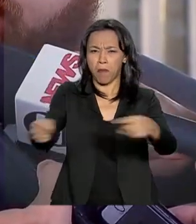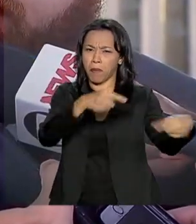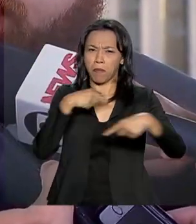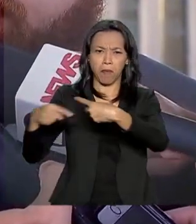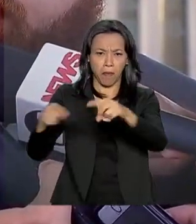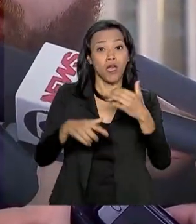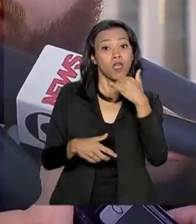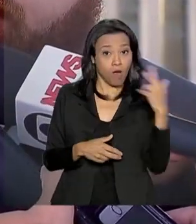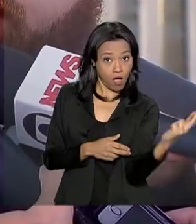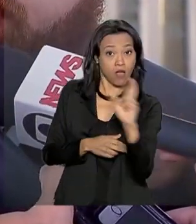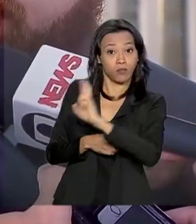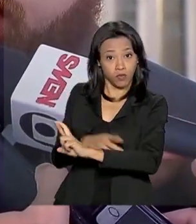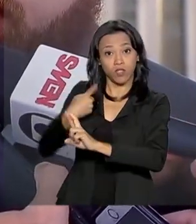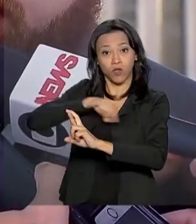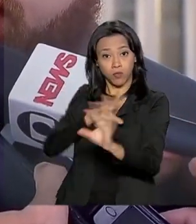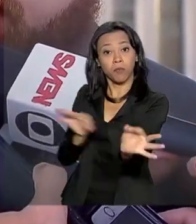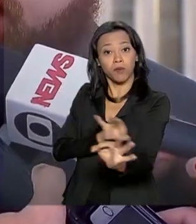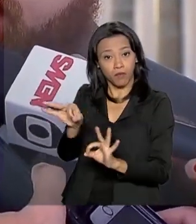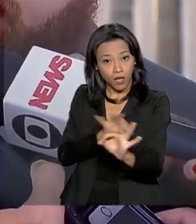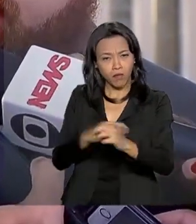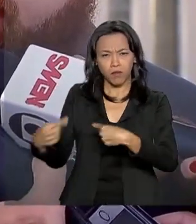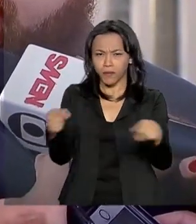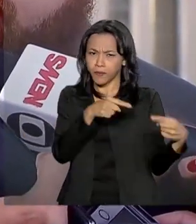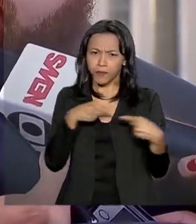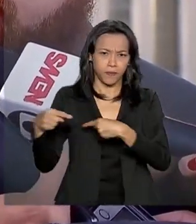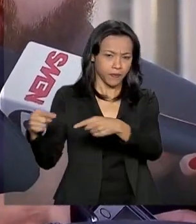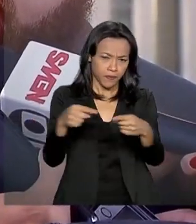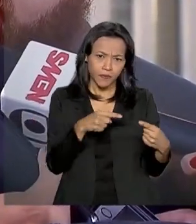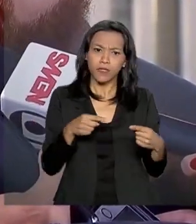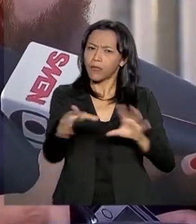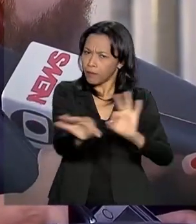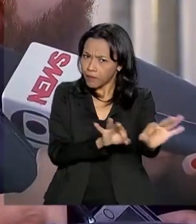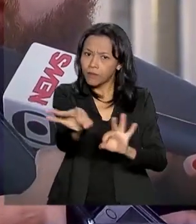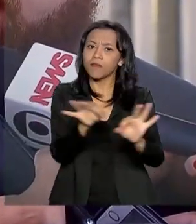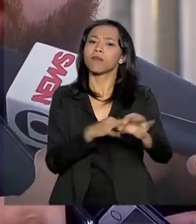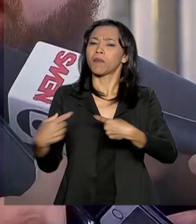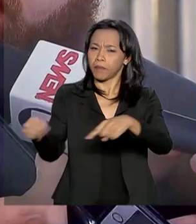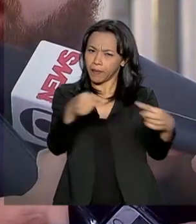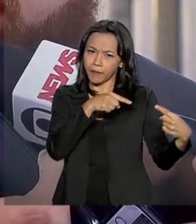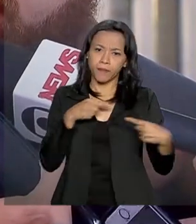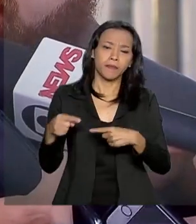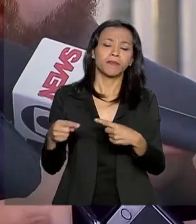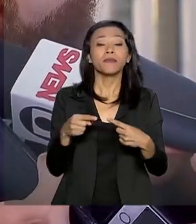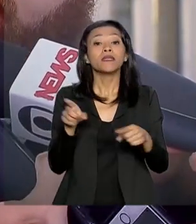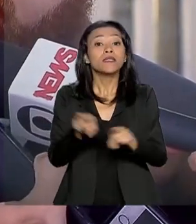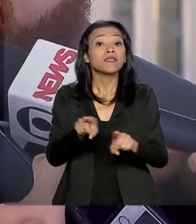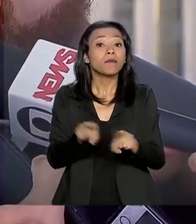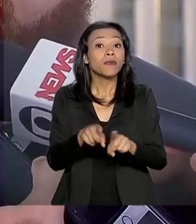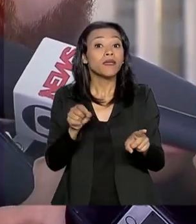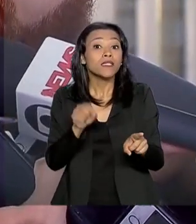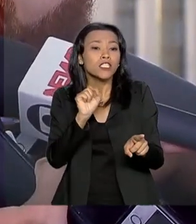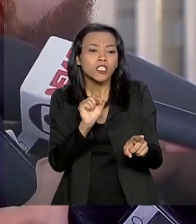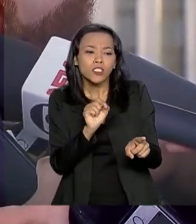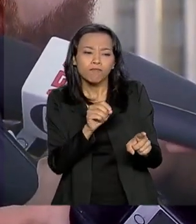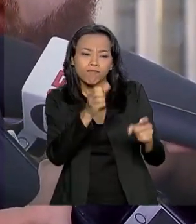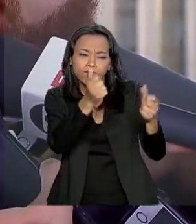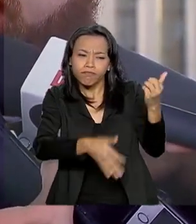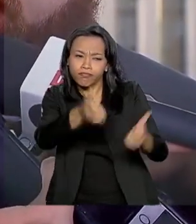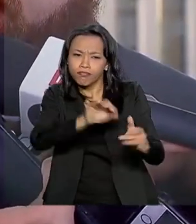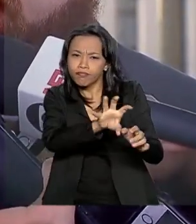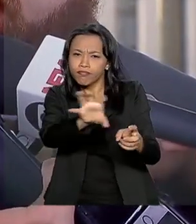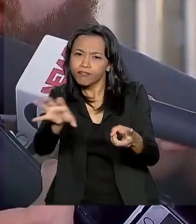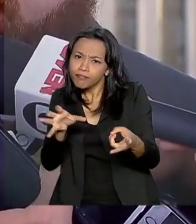disse pra ele que nós estamos preparados para debater o senado está preparado para debater e tirar o convencimento dos parlamentares